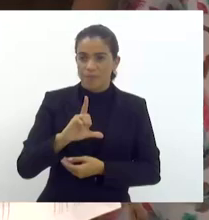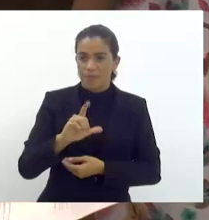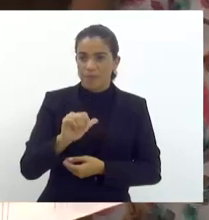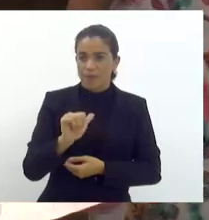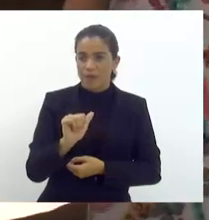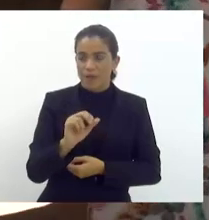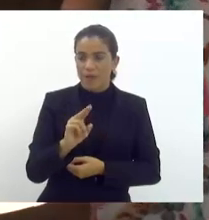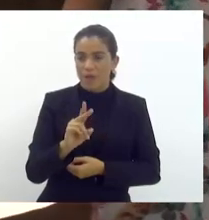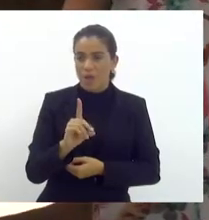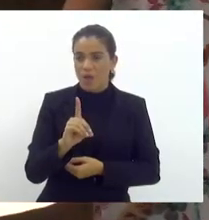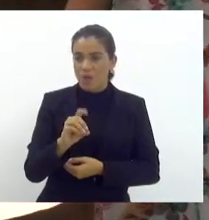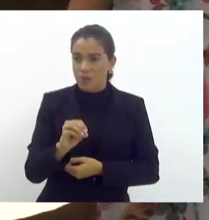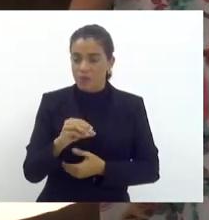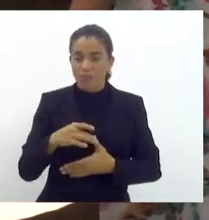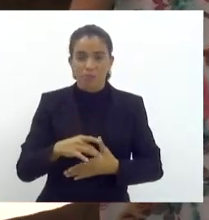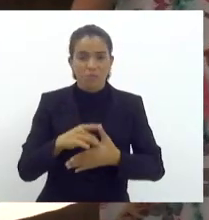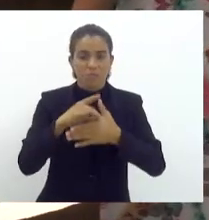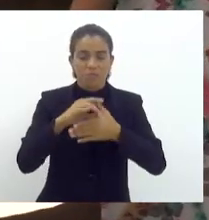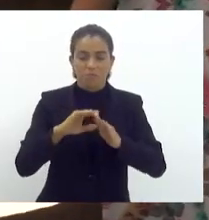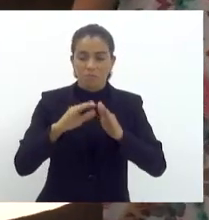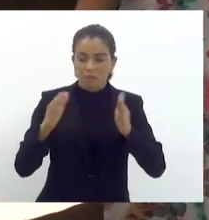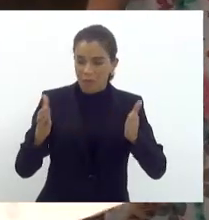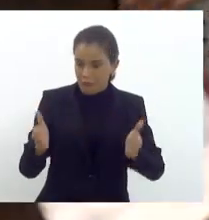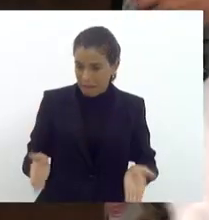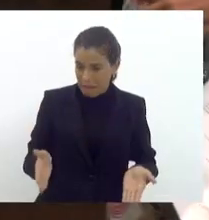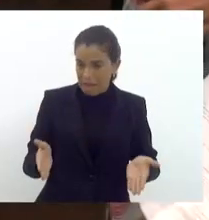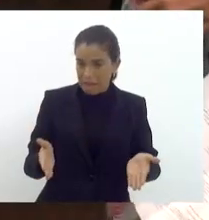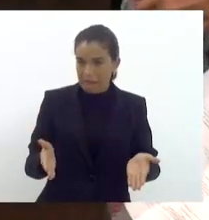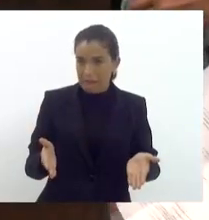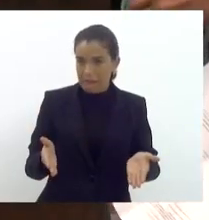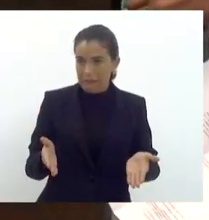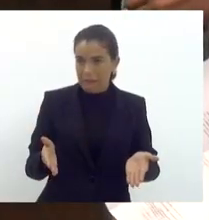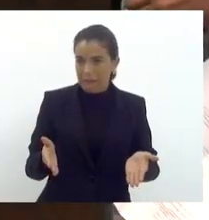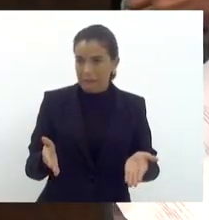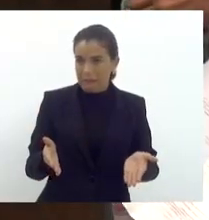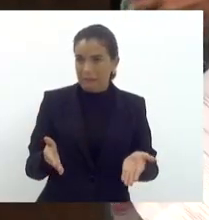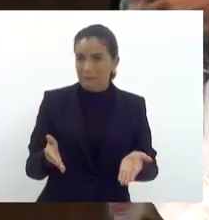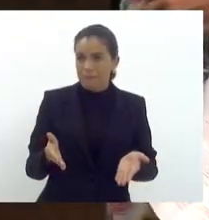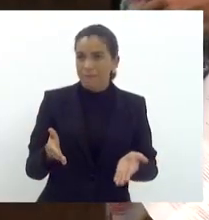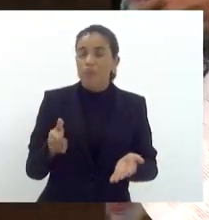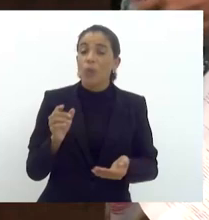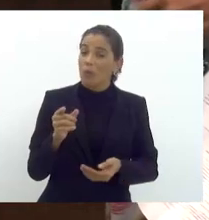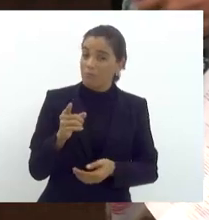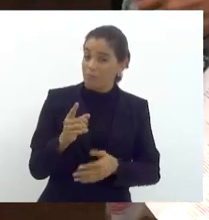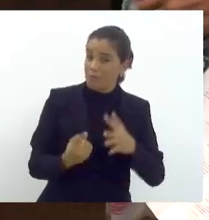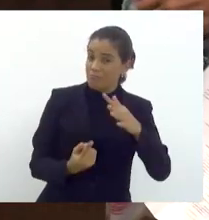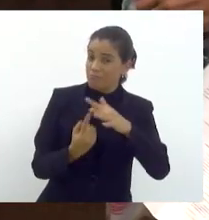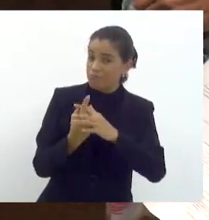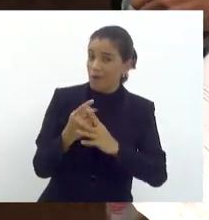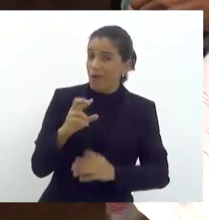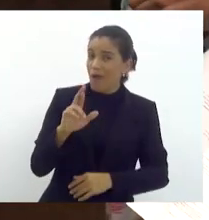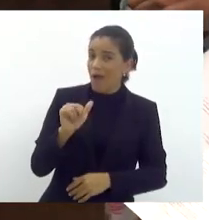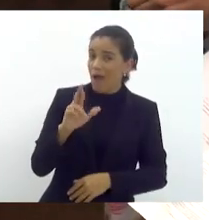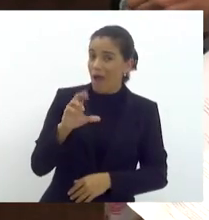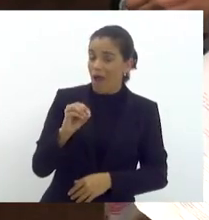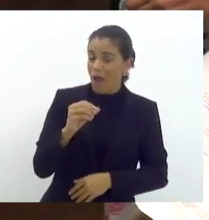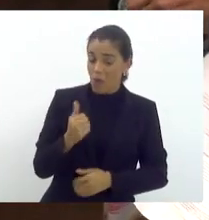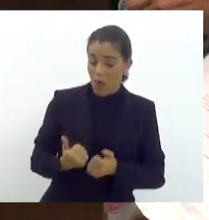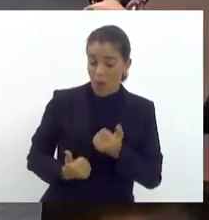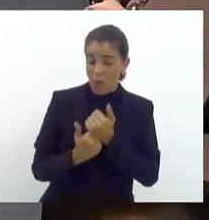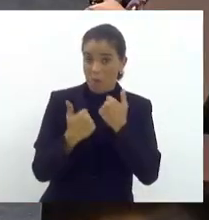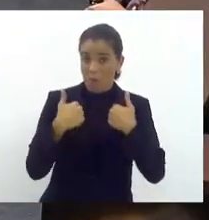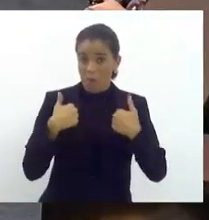como líder da bancada O que é raro a bancada comigo